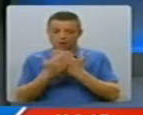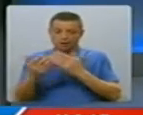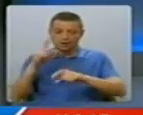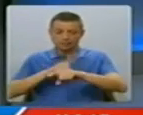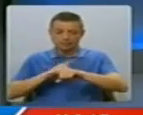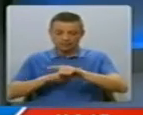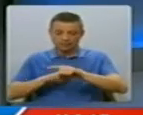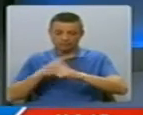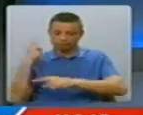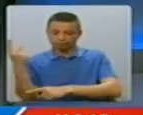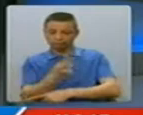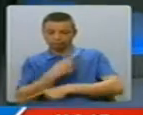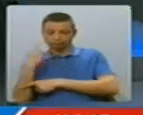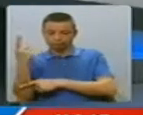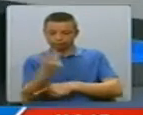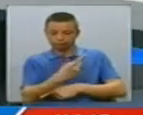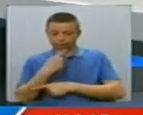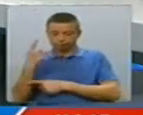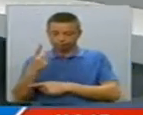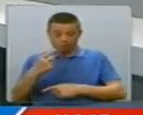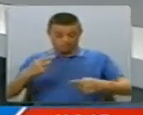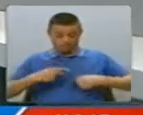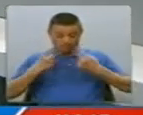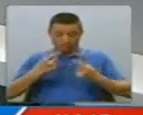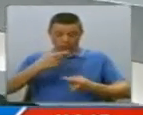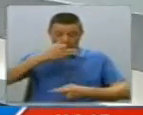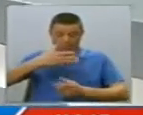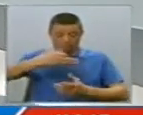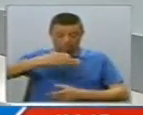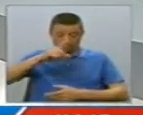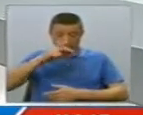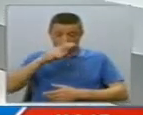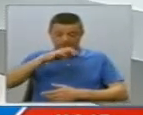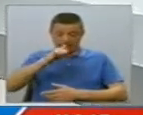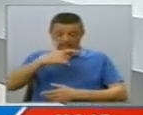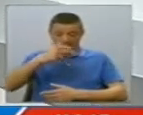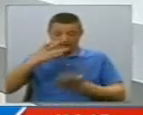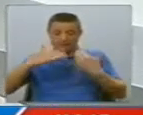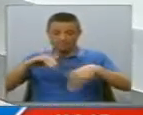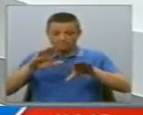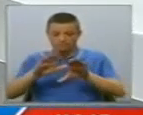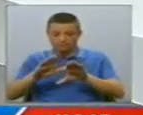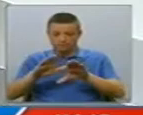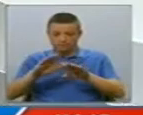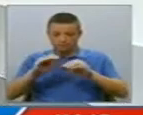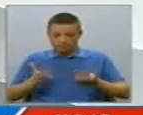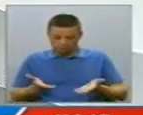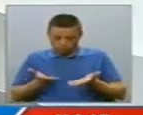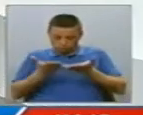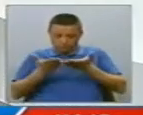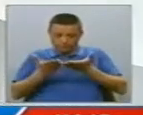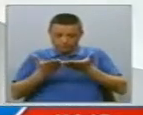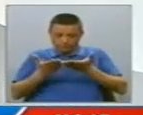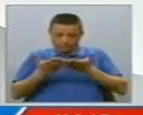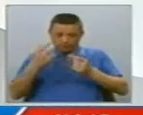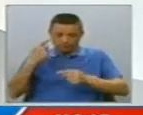dar uma volta ao próprio planeta. Isto é importante por uma razão simples, é que nós sabemos que a superfície do planeta, ou melhor, o planeta demora